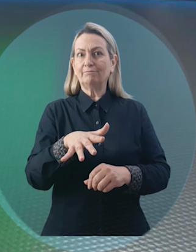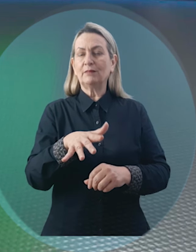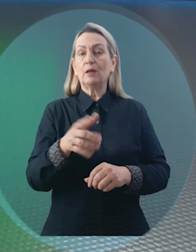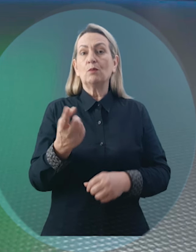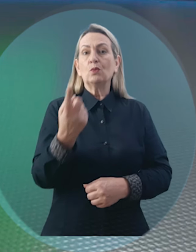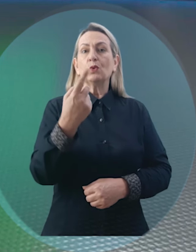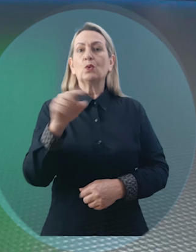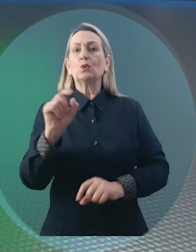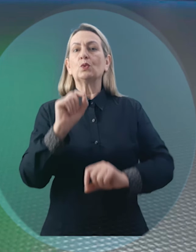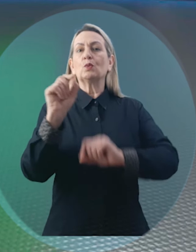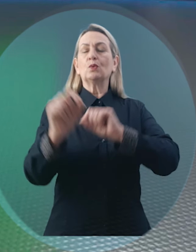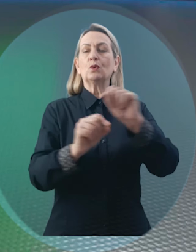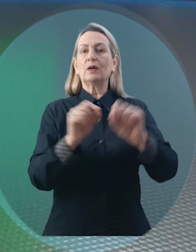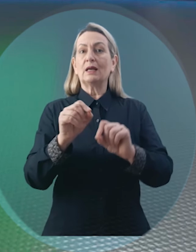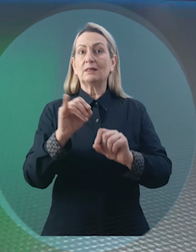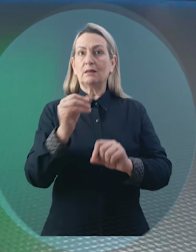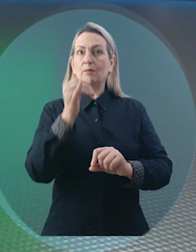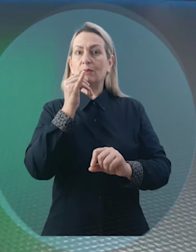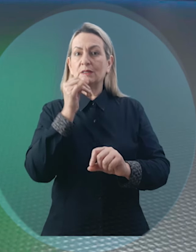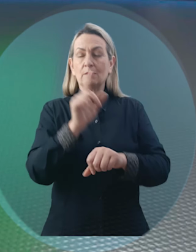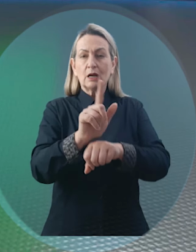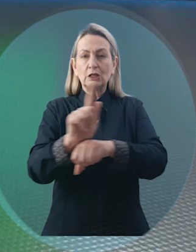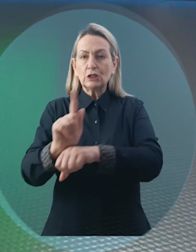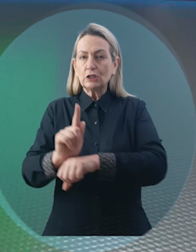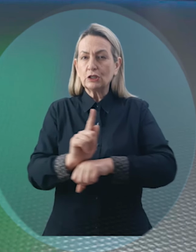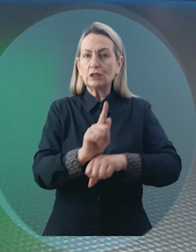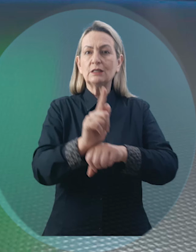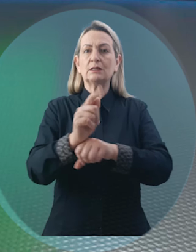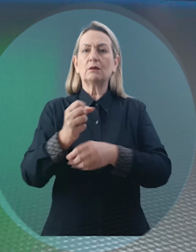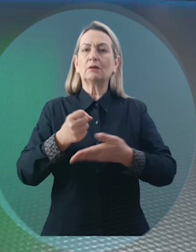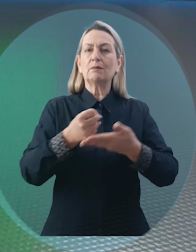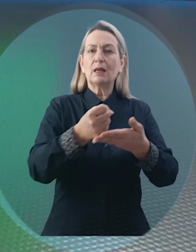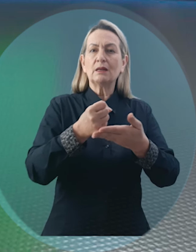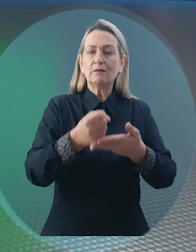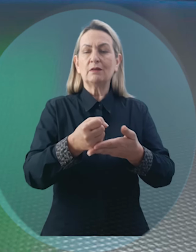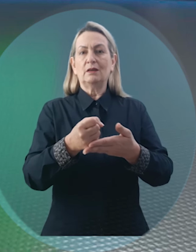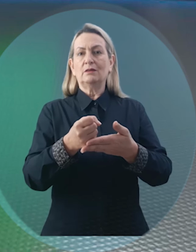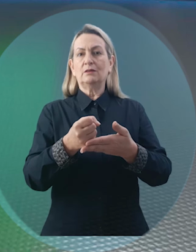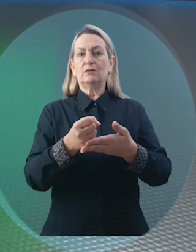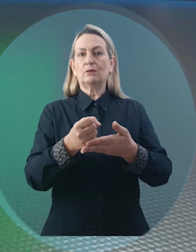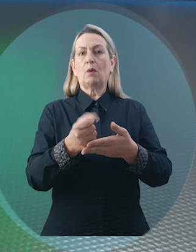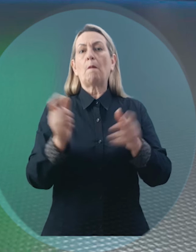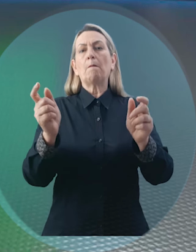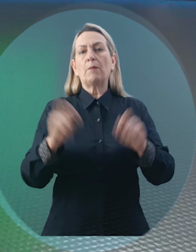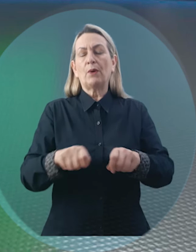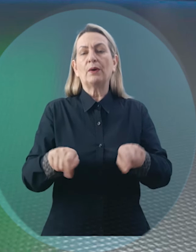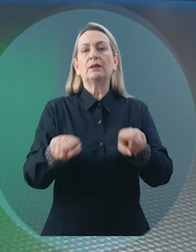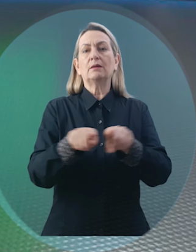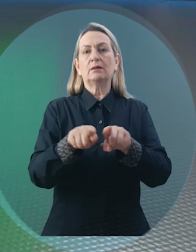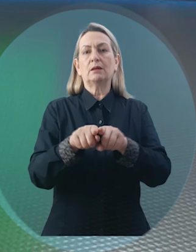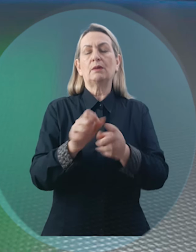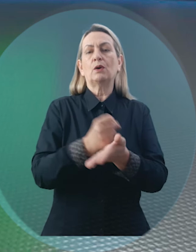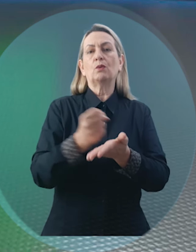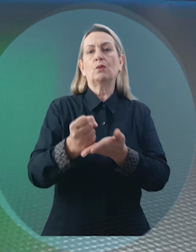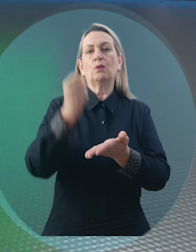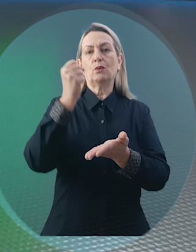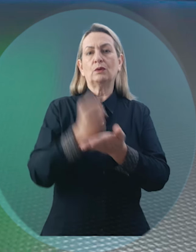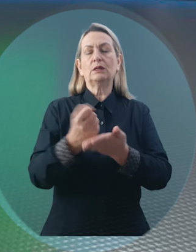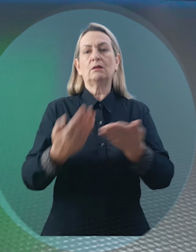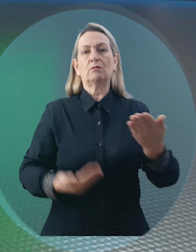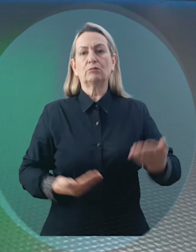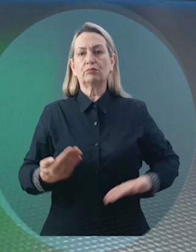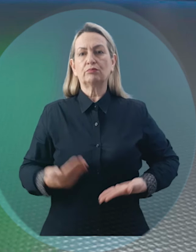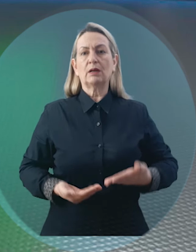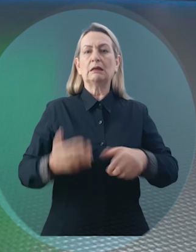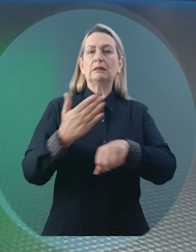daquele território e por fim quando se trata de gestão de benefícios eventuais nós podemos ter